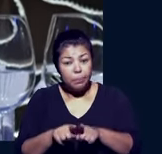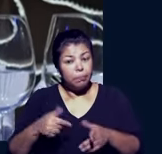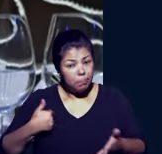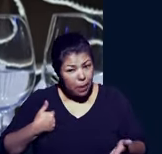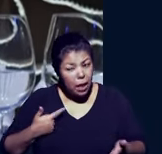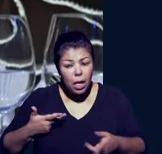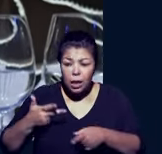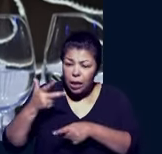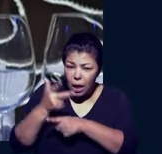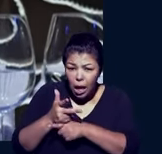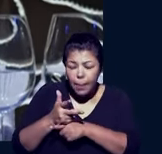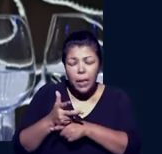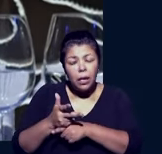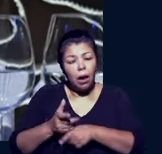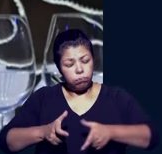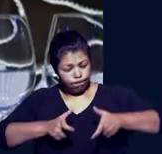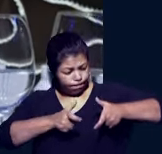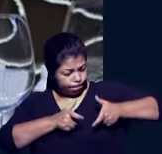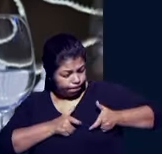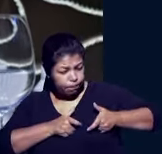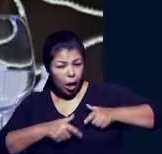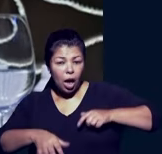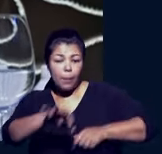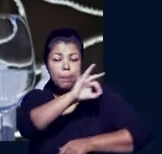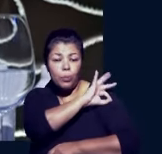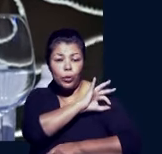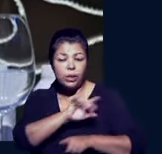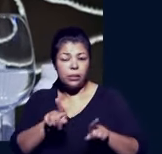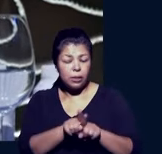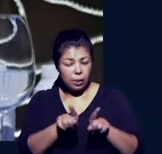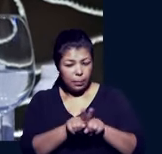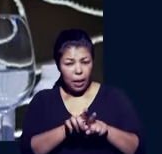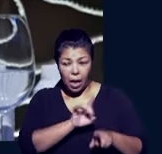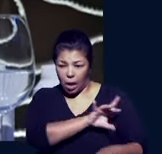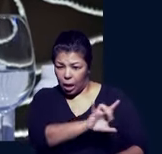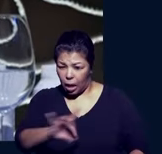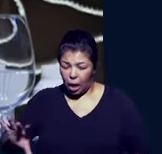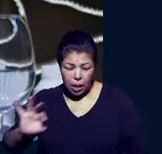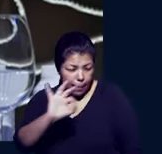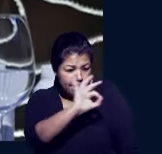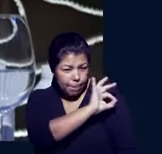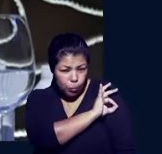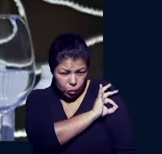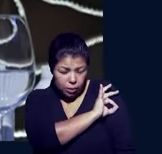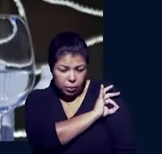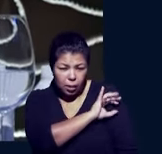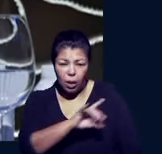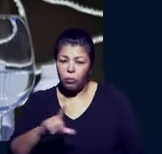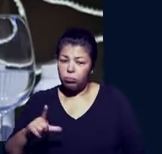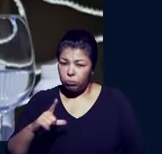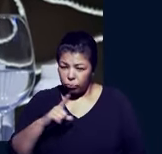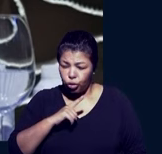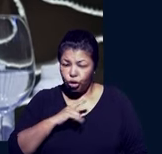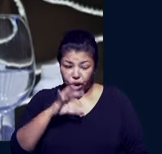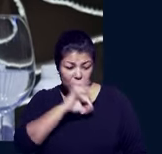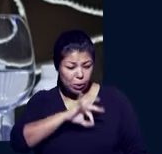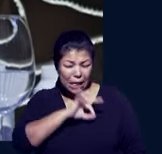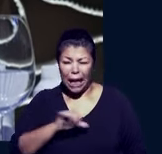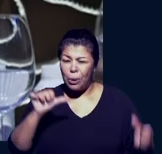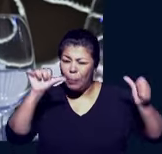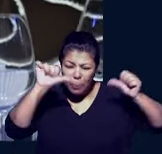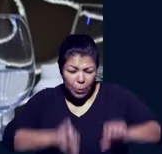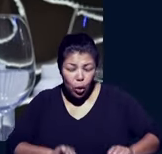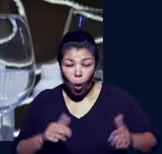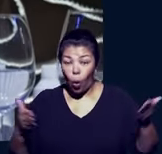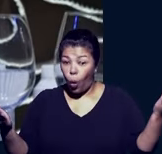corporais foi do rio de de Janeiro hoje cada policial nosso é tínhamos o segundo pior salário do Brasil